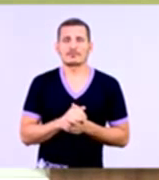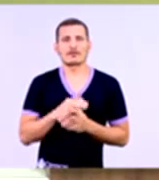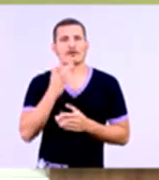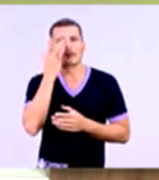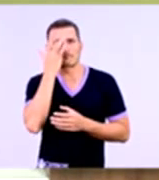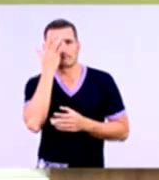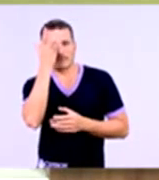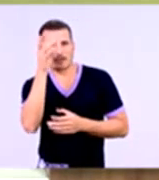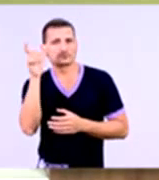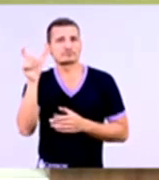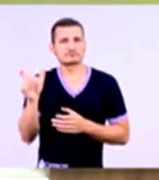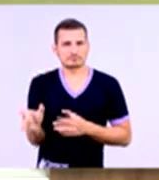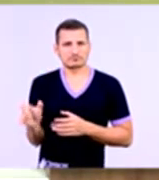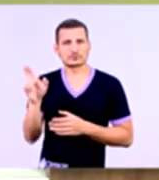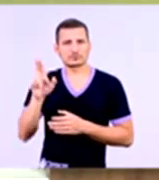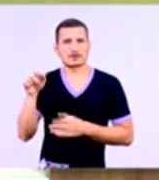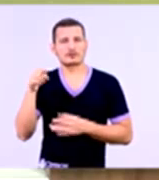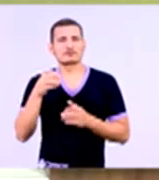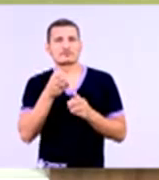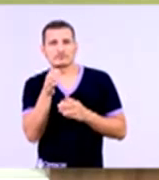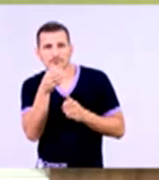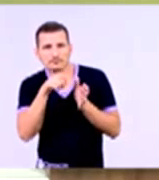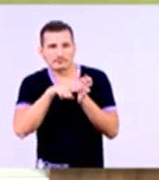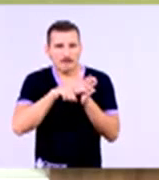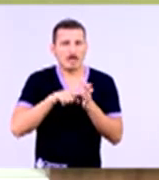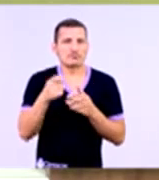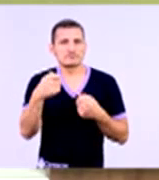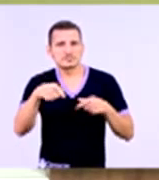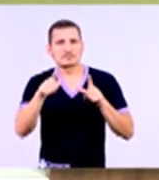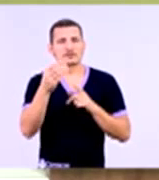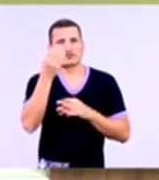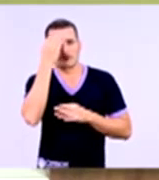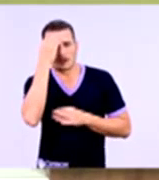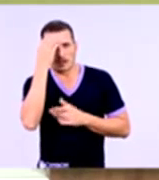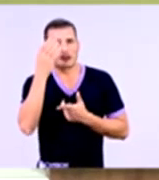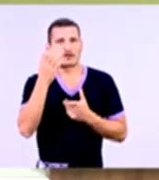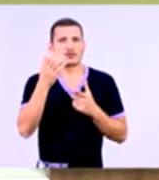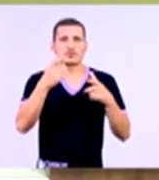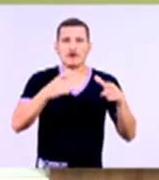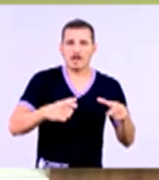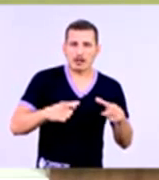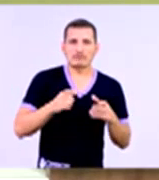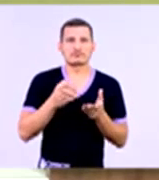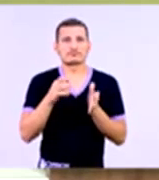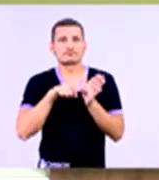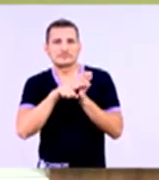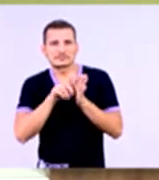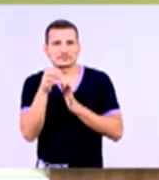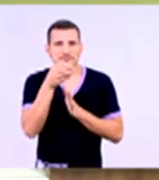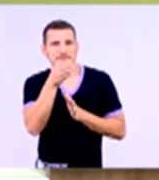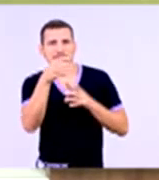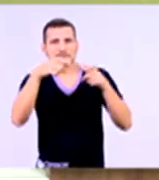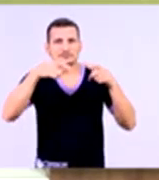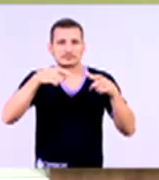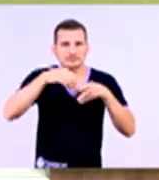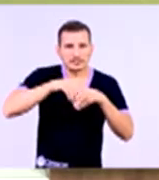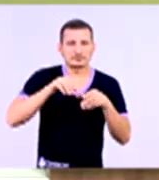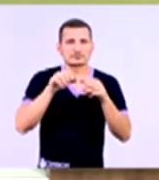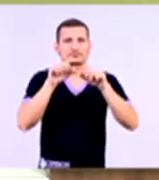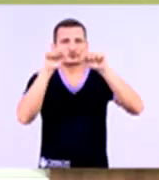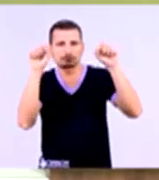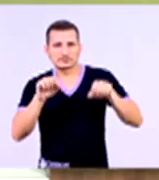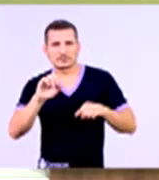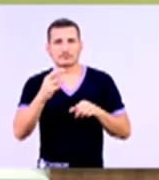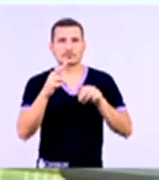fácil para o usuário navegar, ele não tem que decorar comandos, decorar locais para navegar dentro de um site ou um sistema. Né?